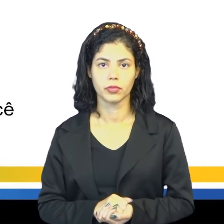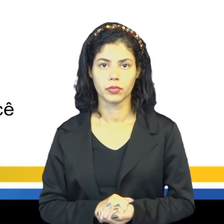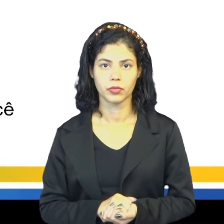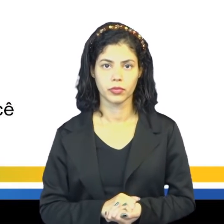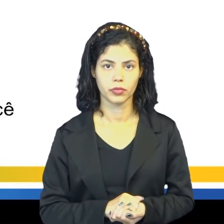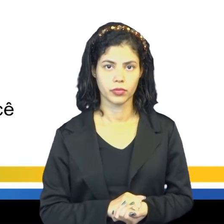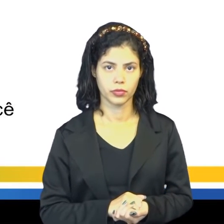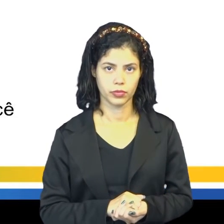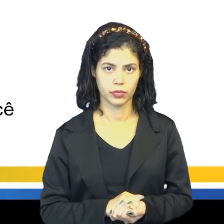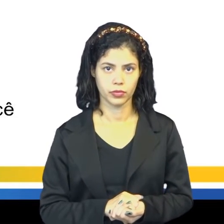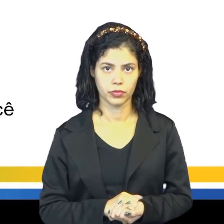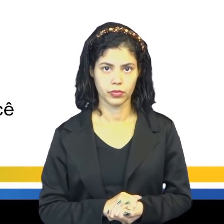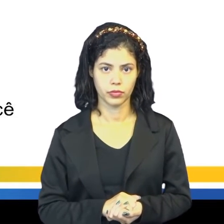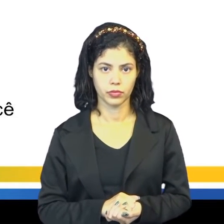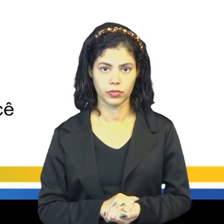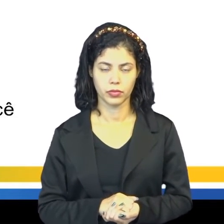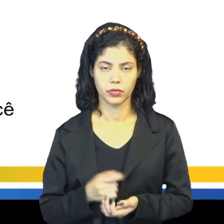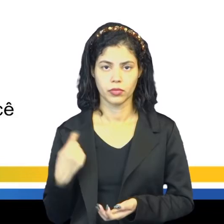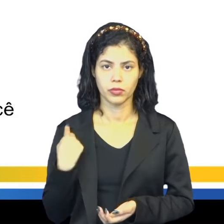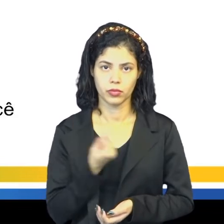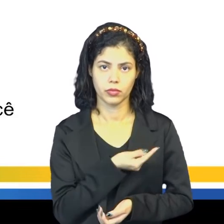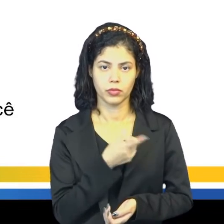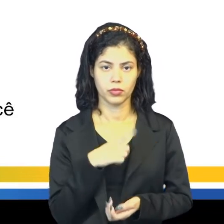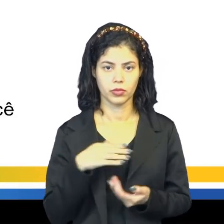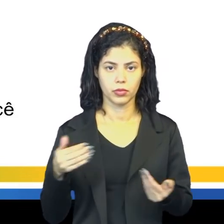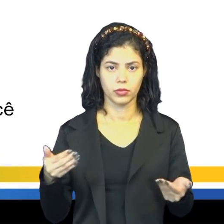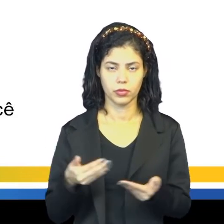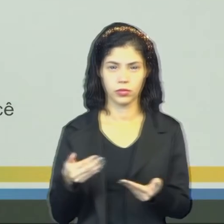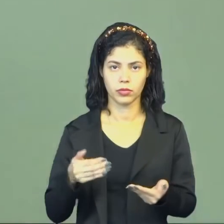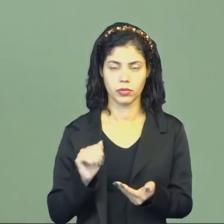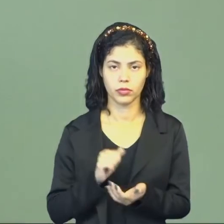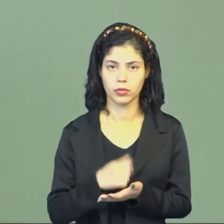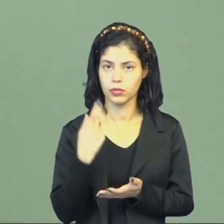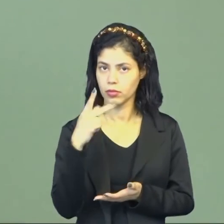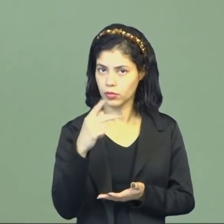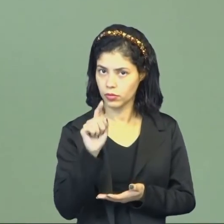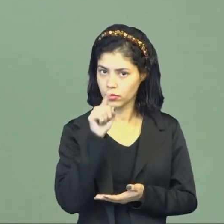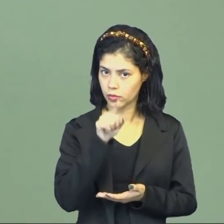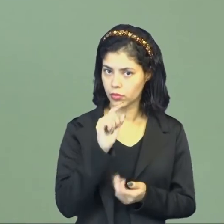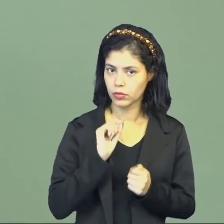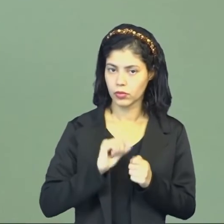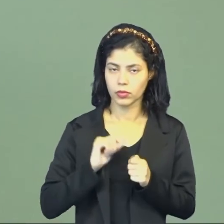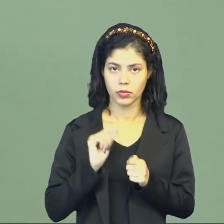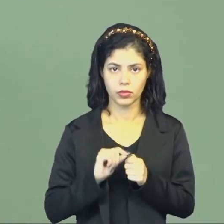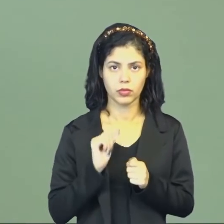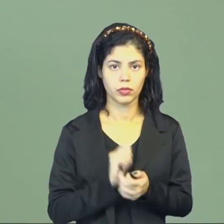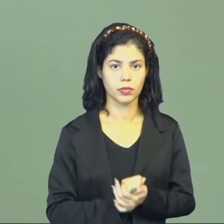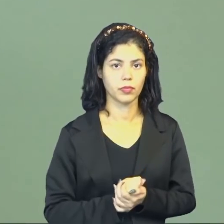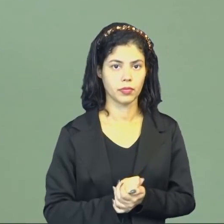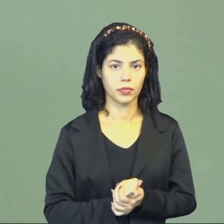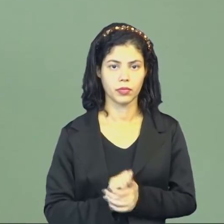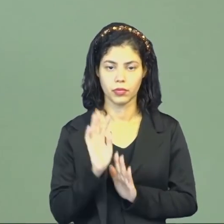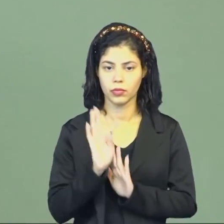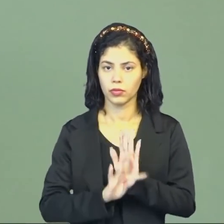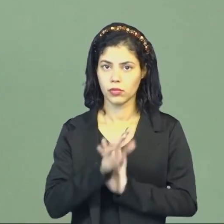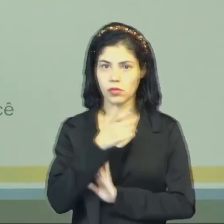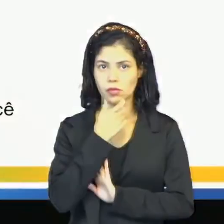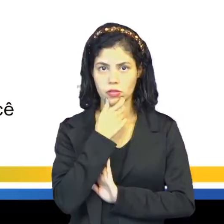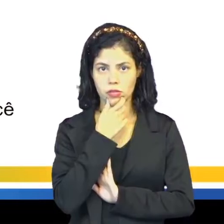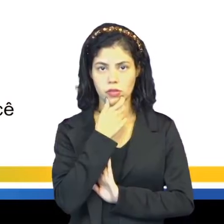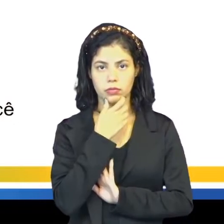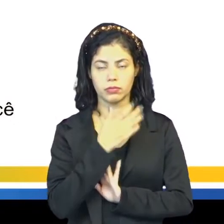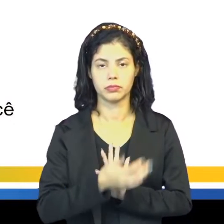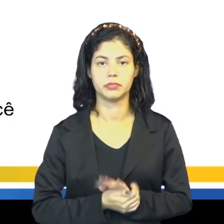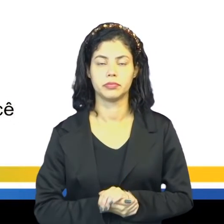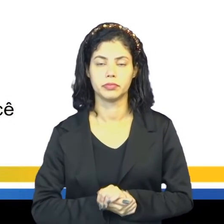the instructions below. Nós temos agora, né? É a sua vez. Você vai fazer um texto em